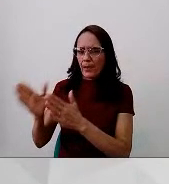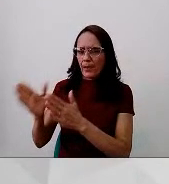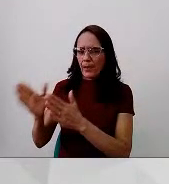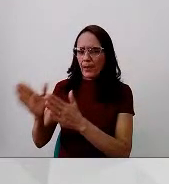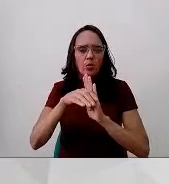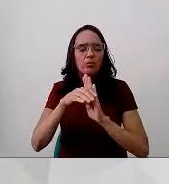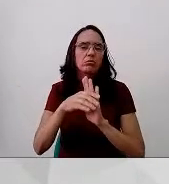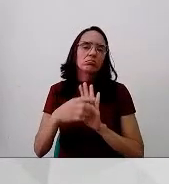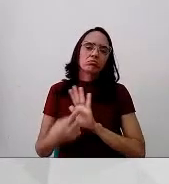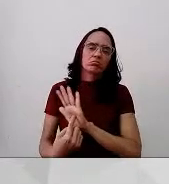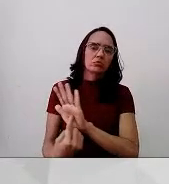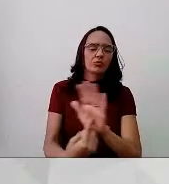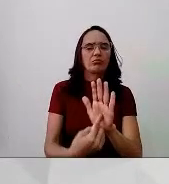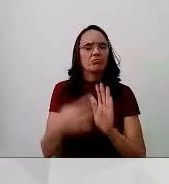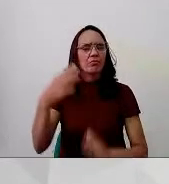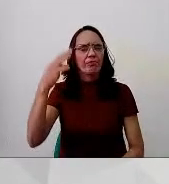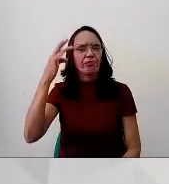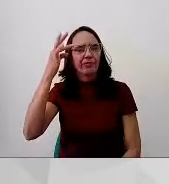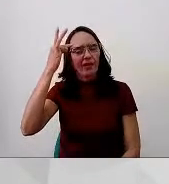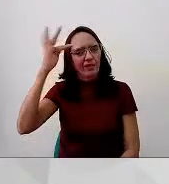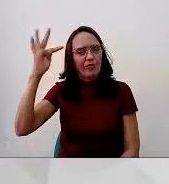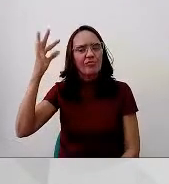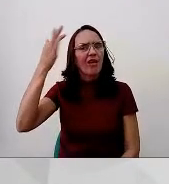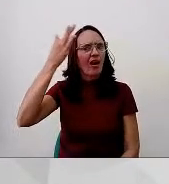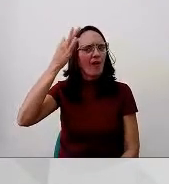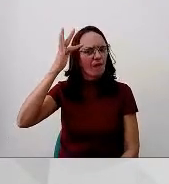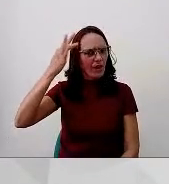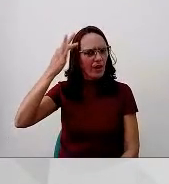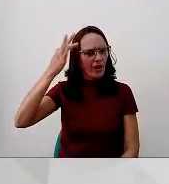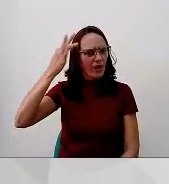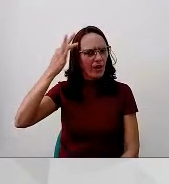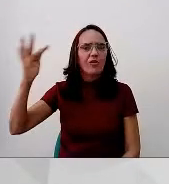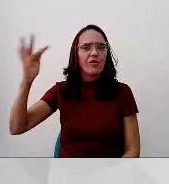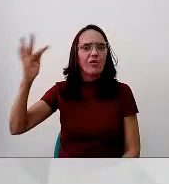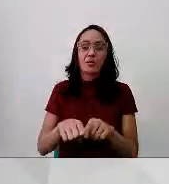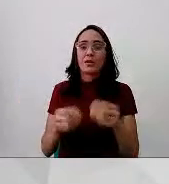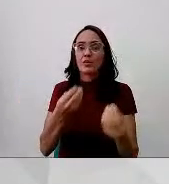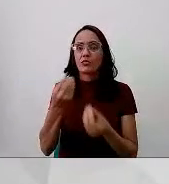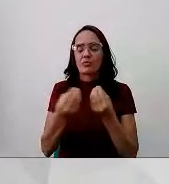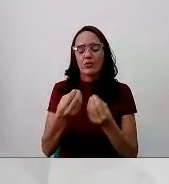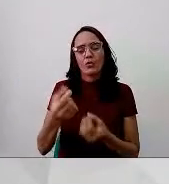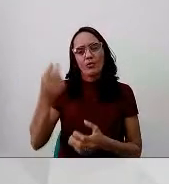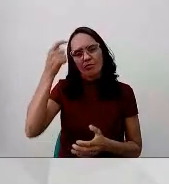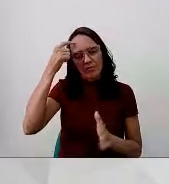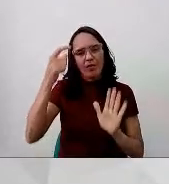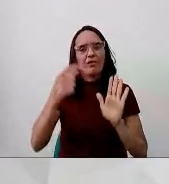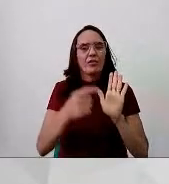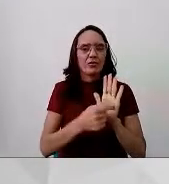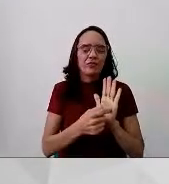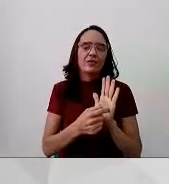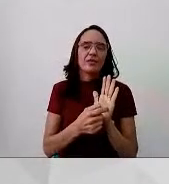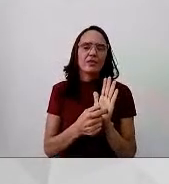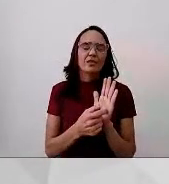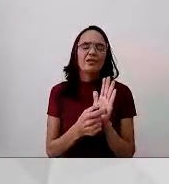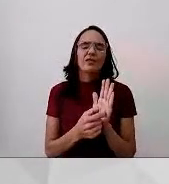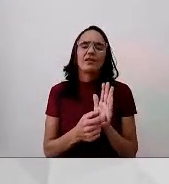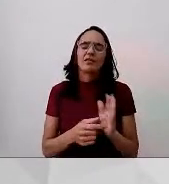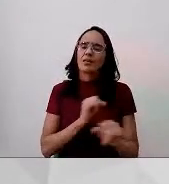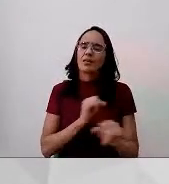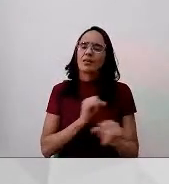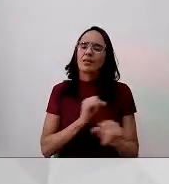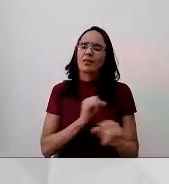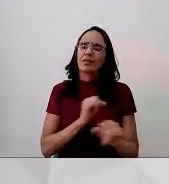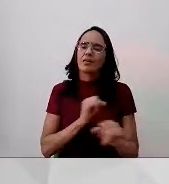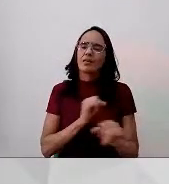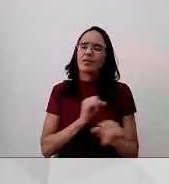biológicos, filosóficos, né, das redes neurais artificiais, do backpropagation, etc. E a minha dissertação de mestrado foi usando uma rede neural